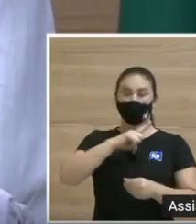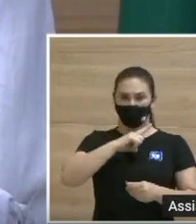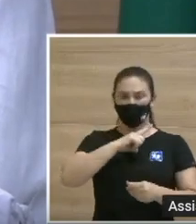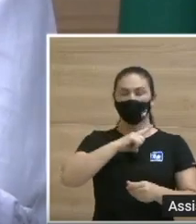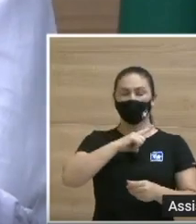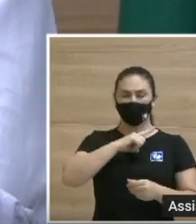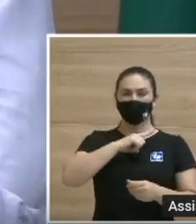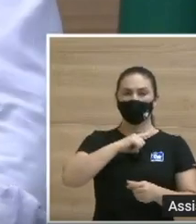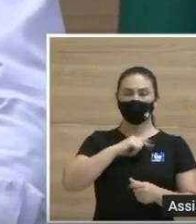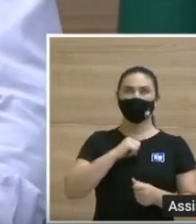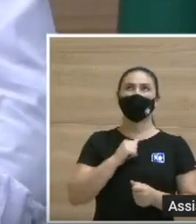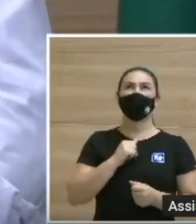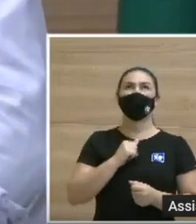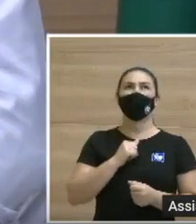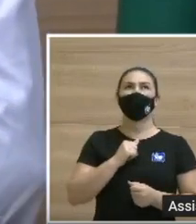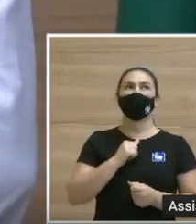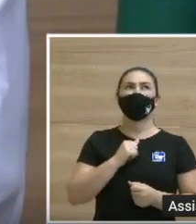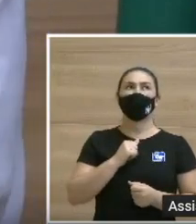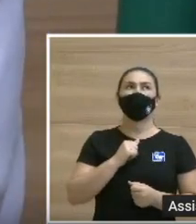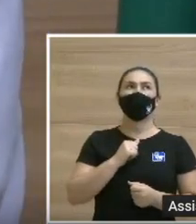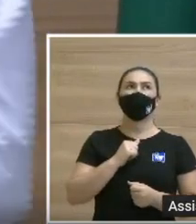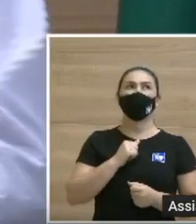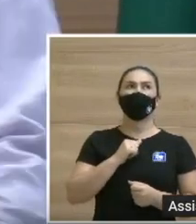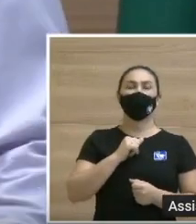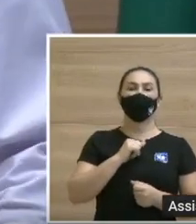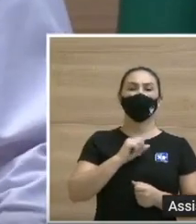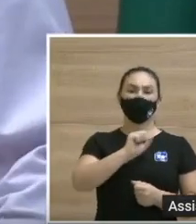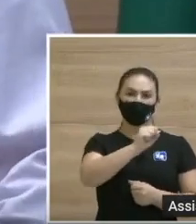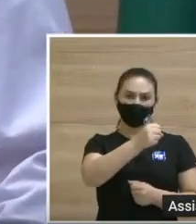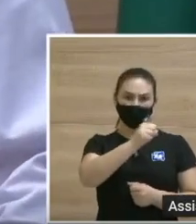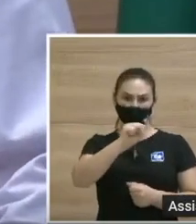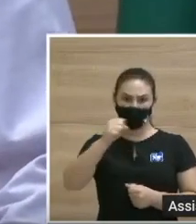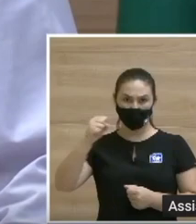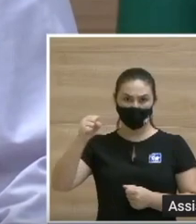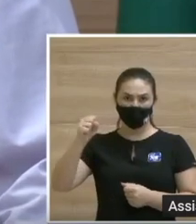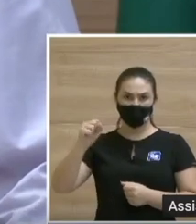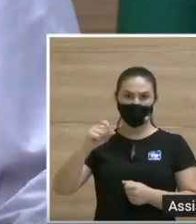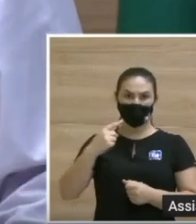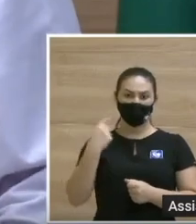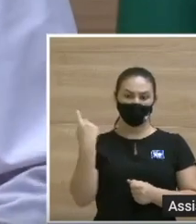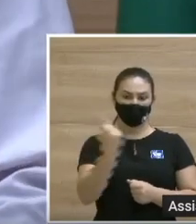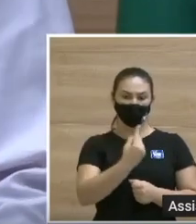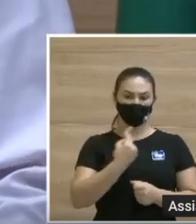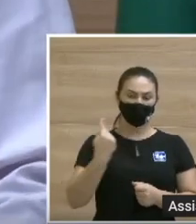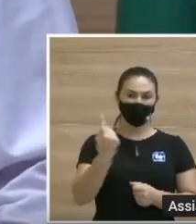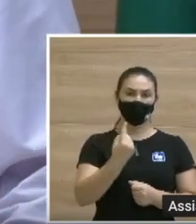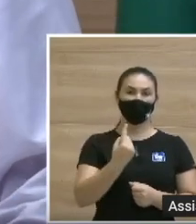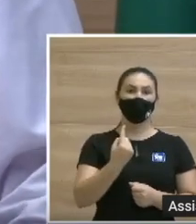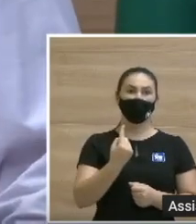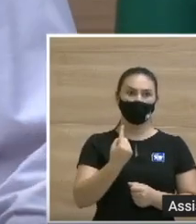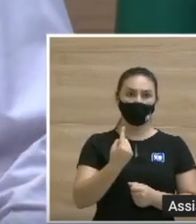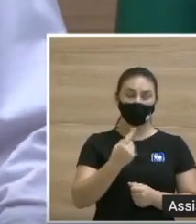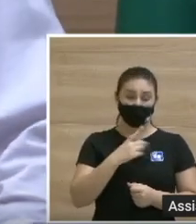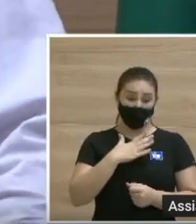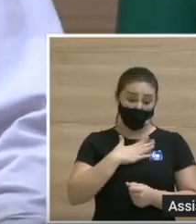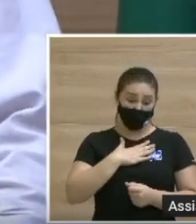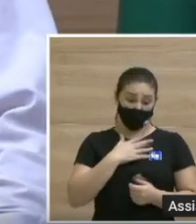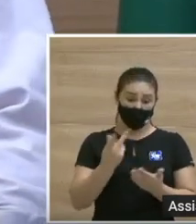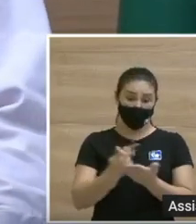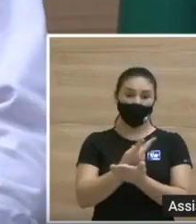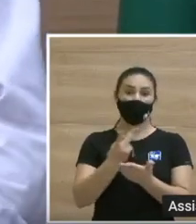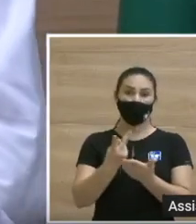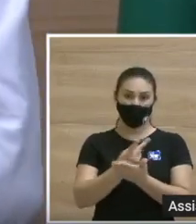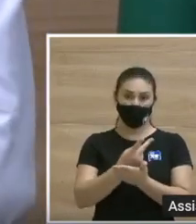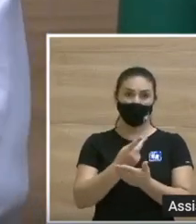o projeto para associar Pato Branco na ACANSOP e solicitou o desligamento do seu nome da Associação de Vereadores, mas destacou